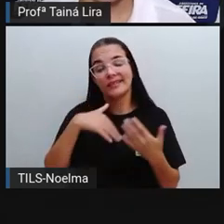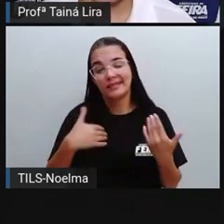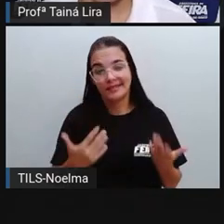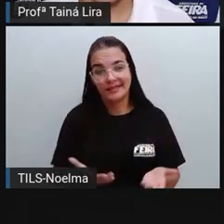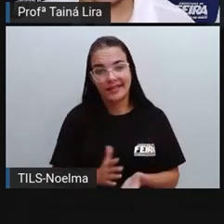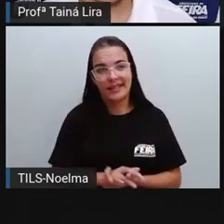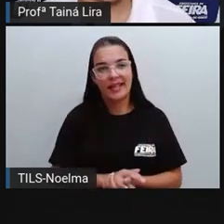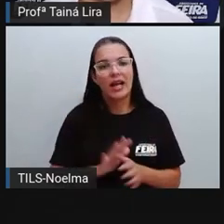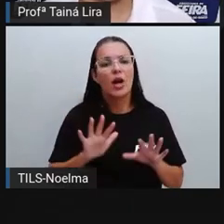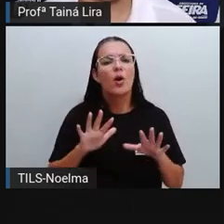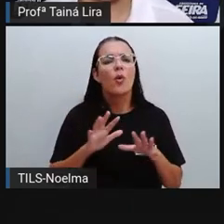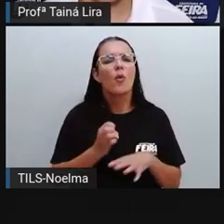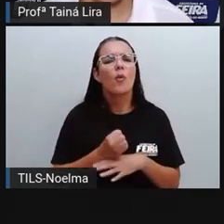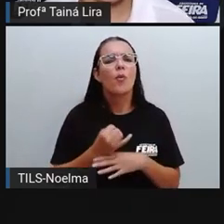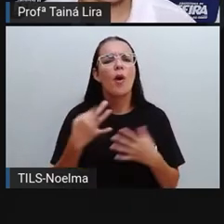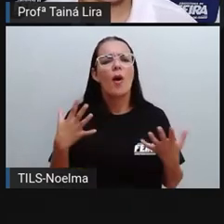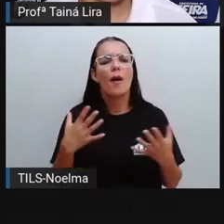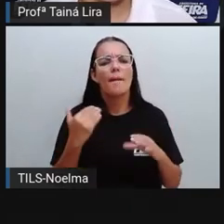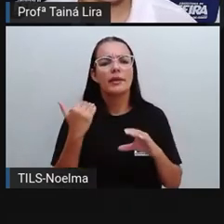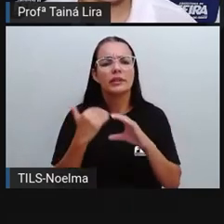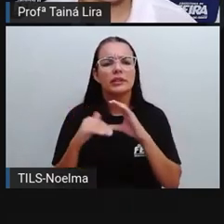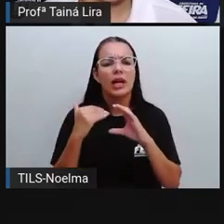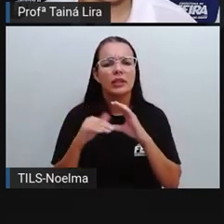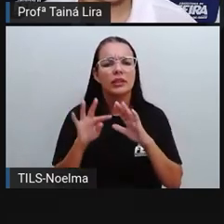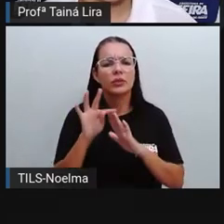Então, qual é a mensagem do texto?